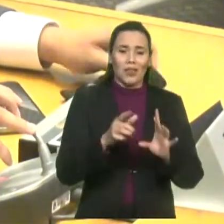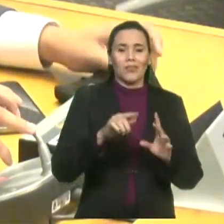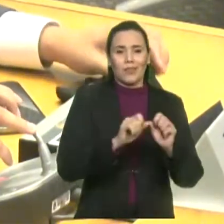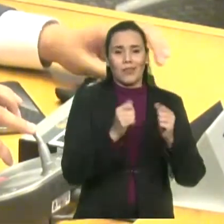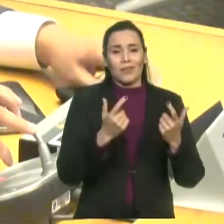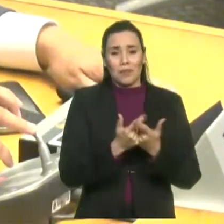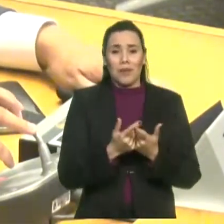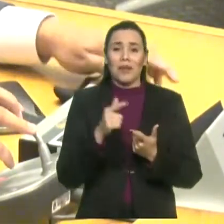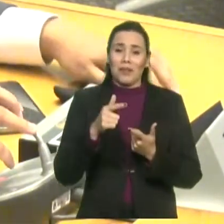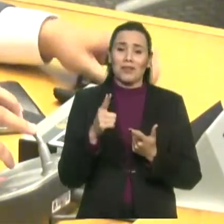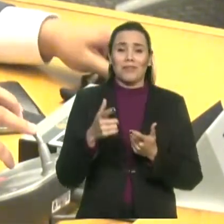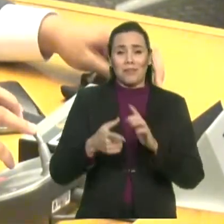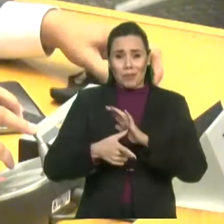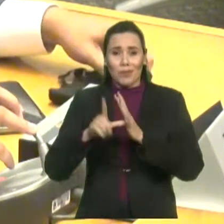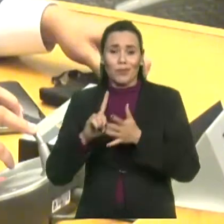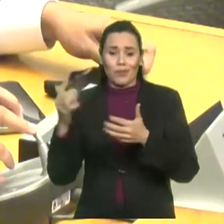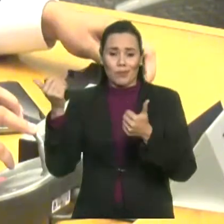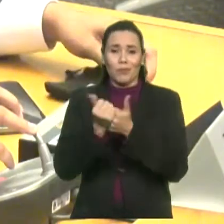Presidente Otalino,